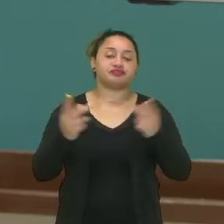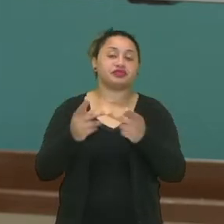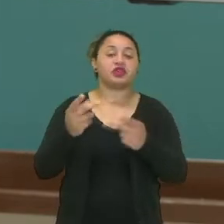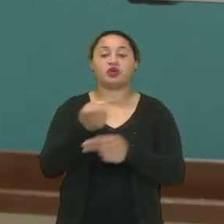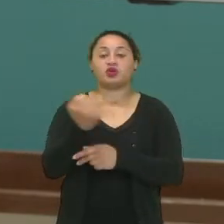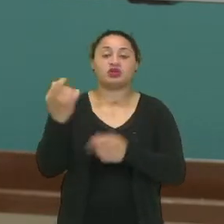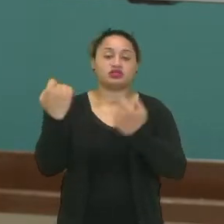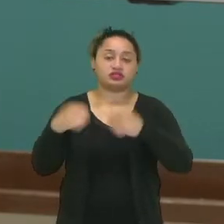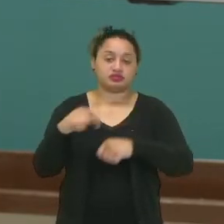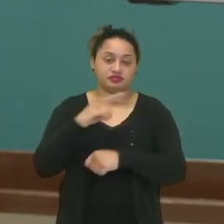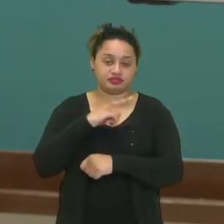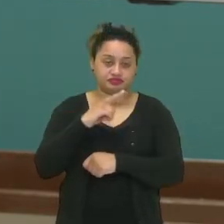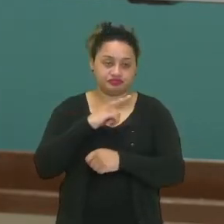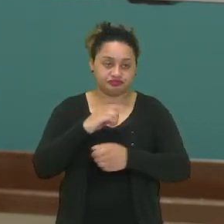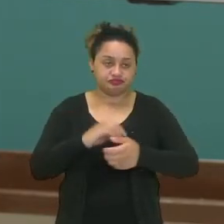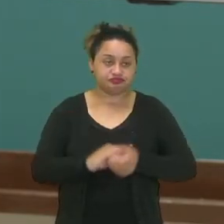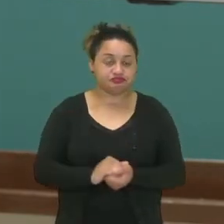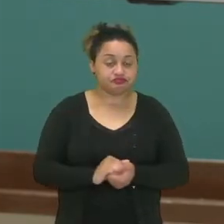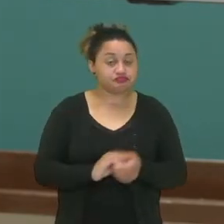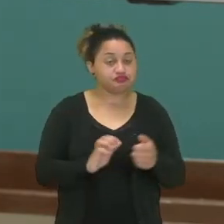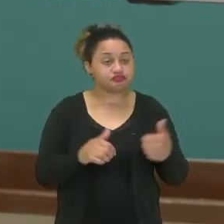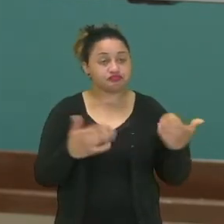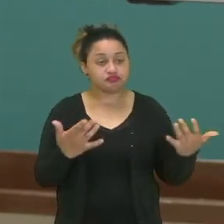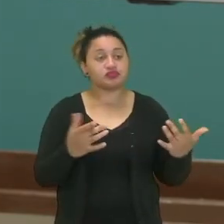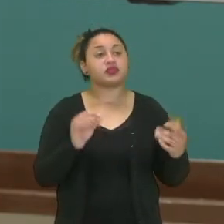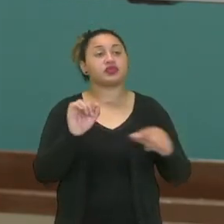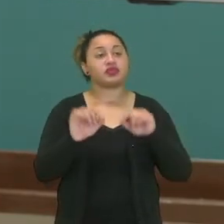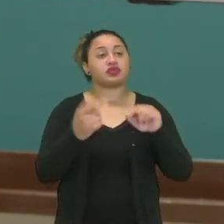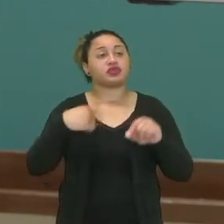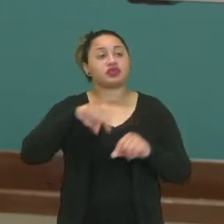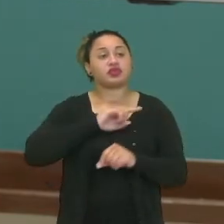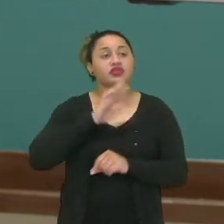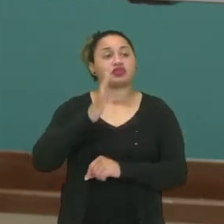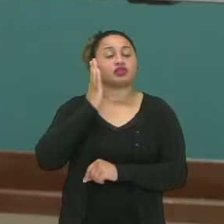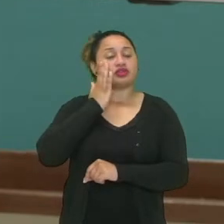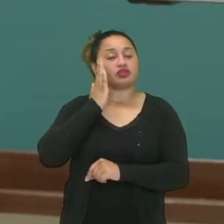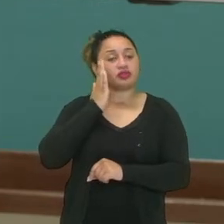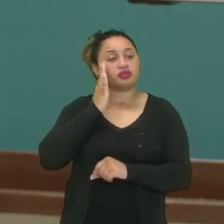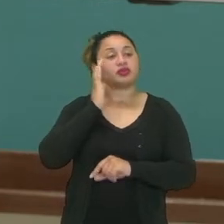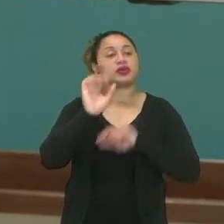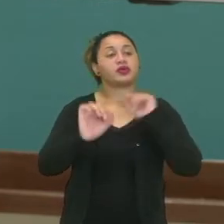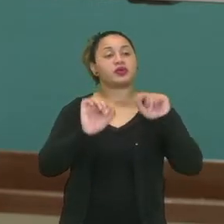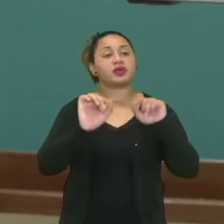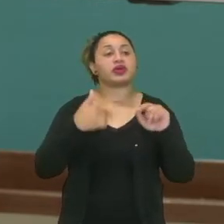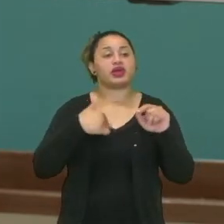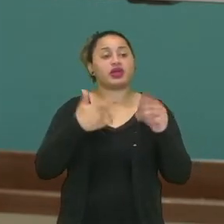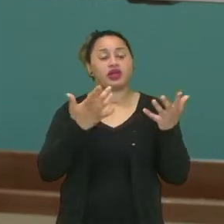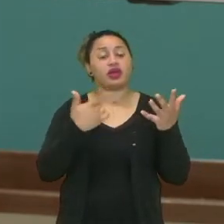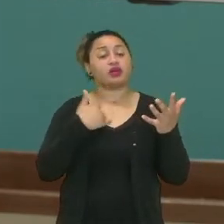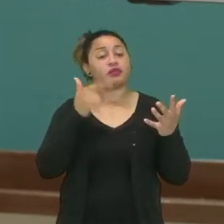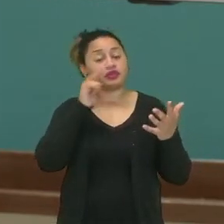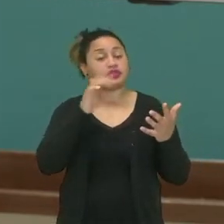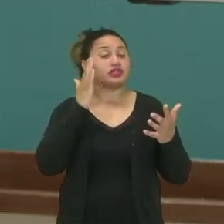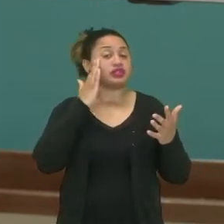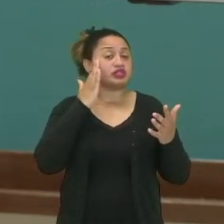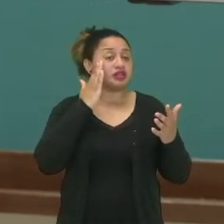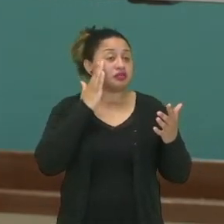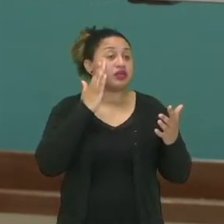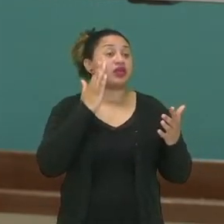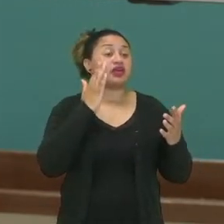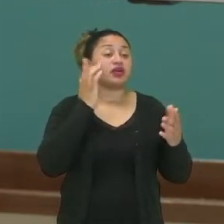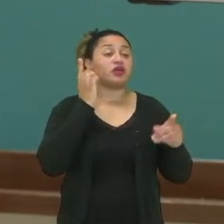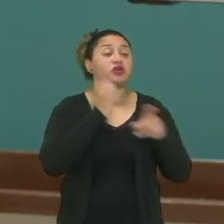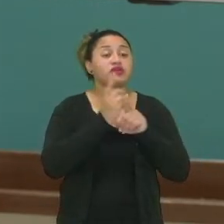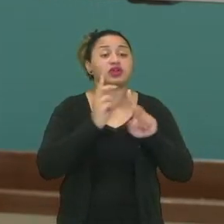necessários, ok? Bem, então aqui a gente já tem uma ideia para determinar o que a gente chama de